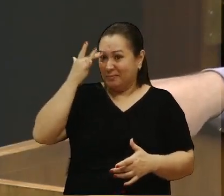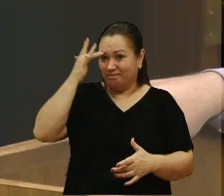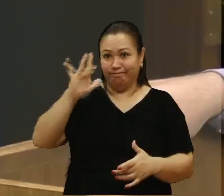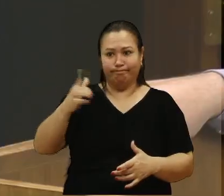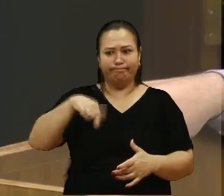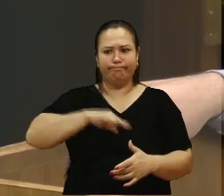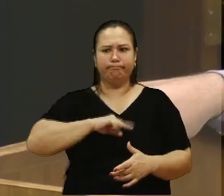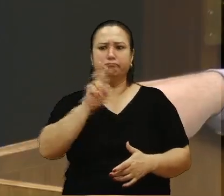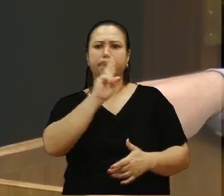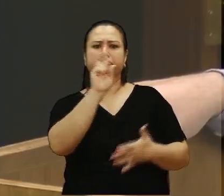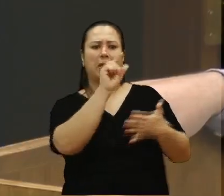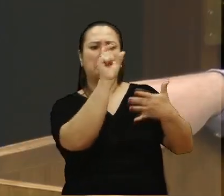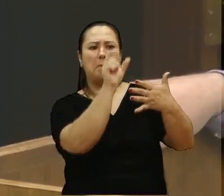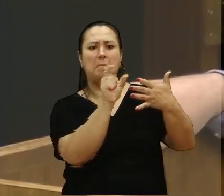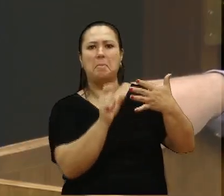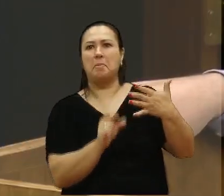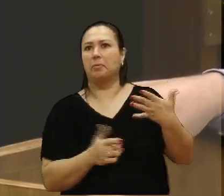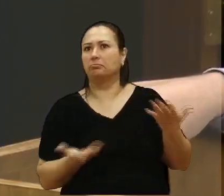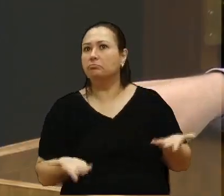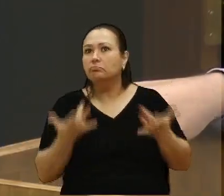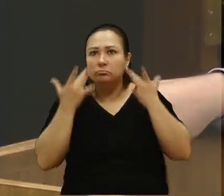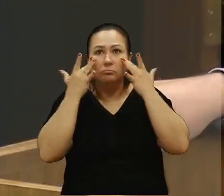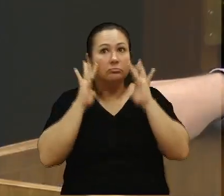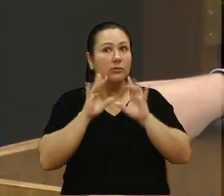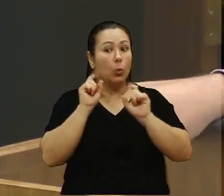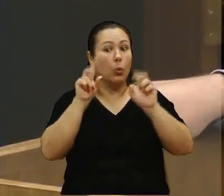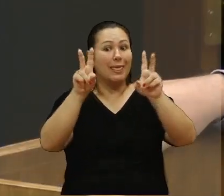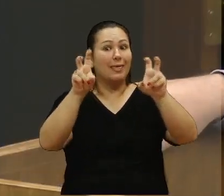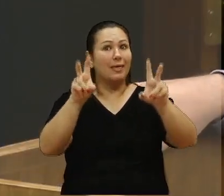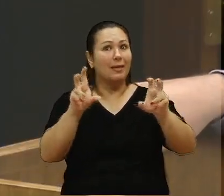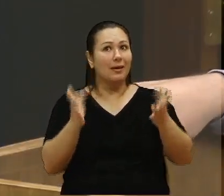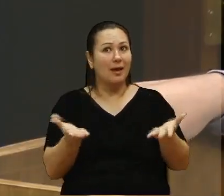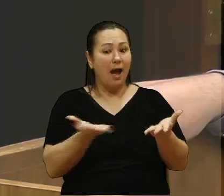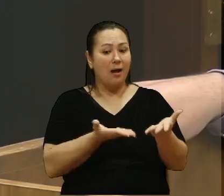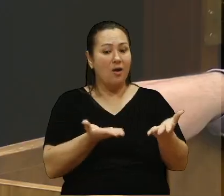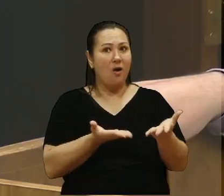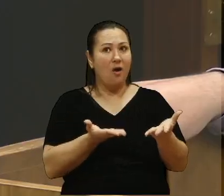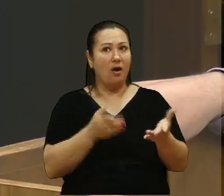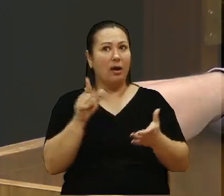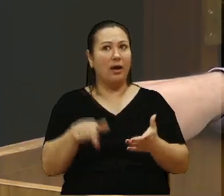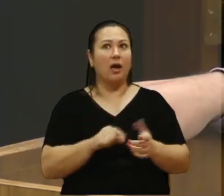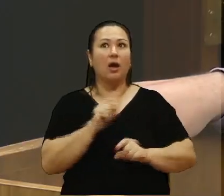aqui. Então a questão é, ou